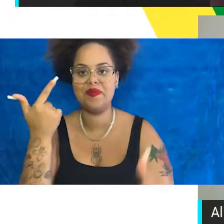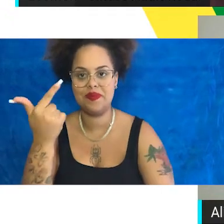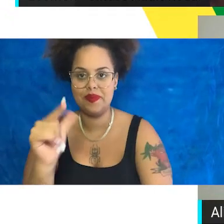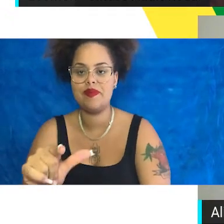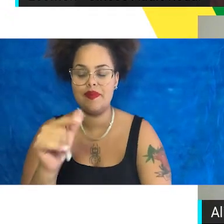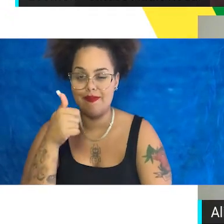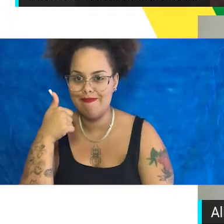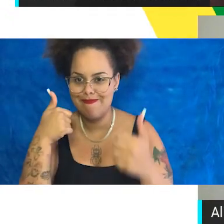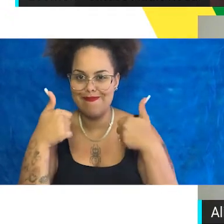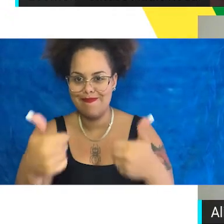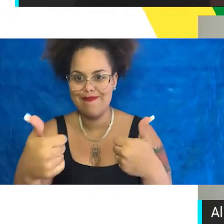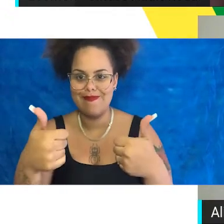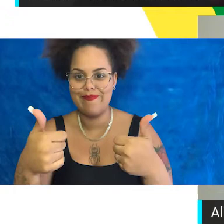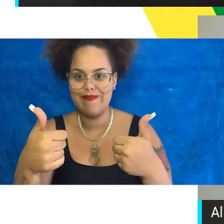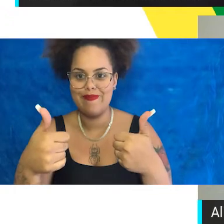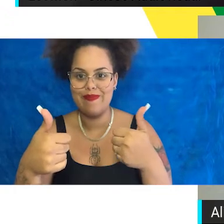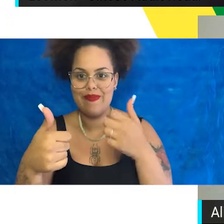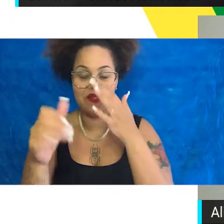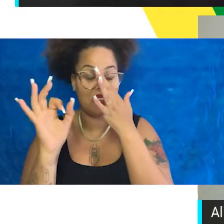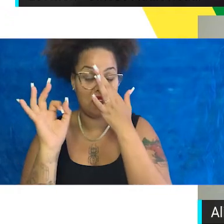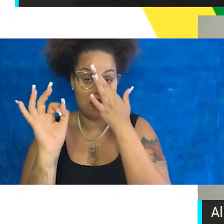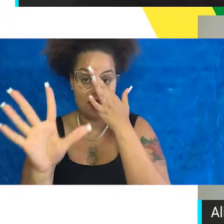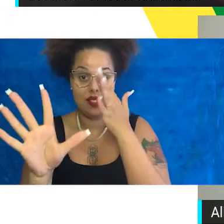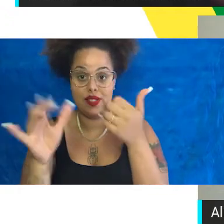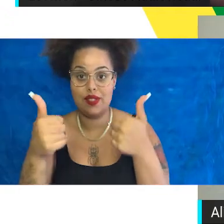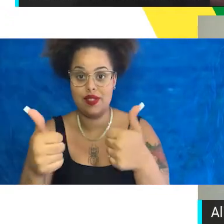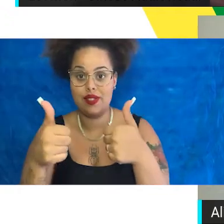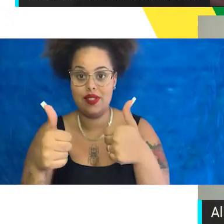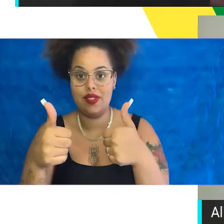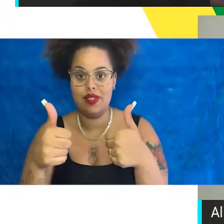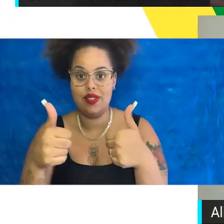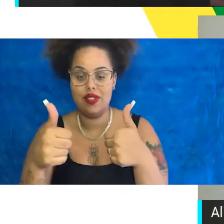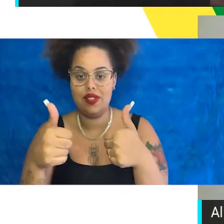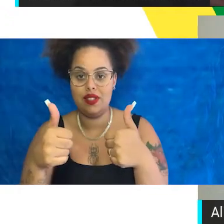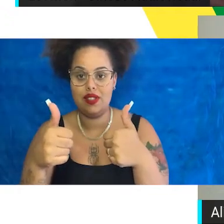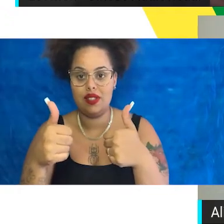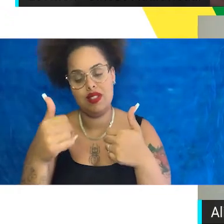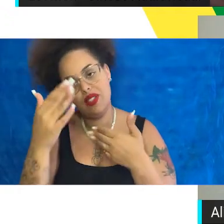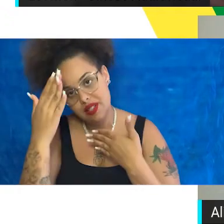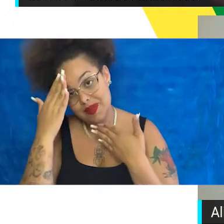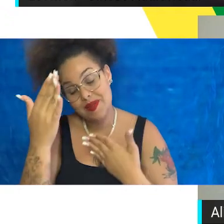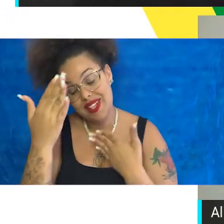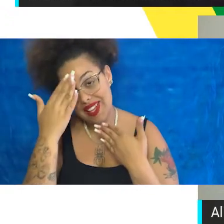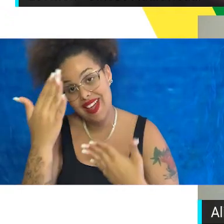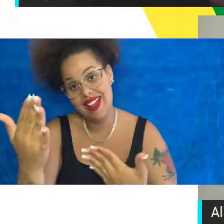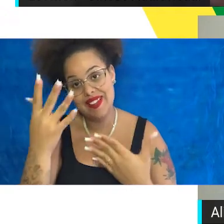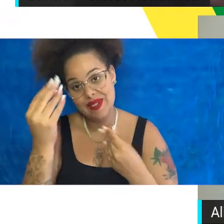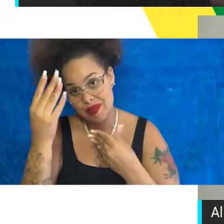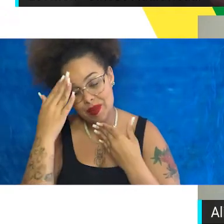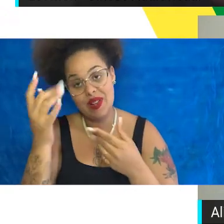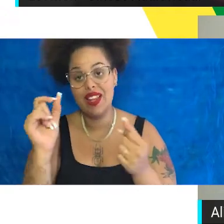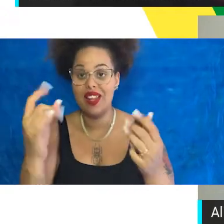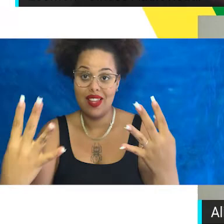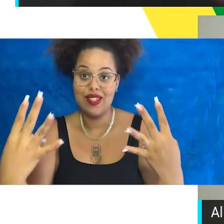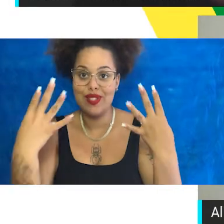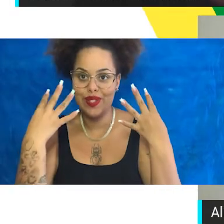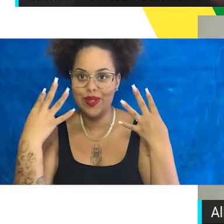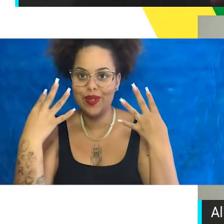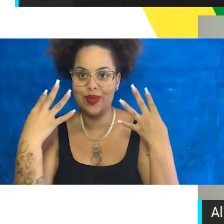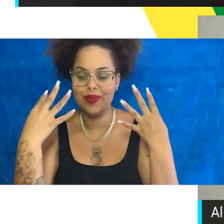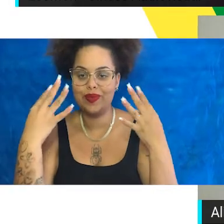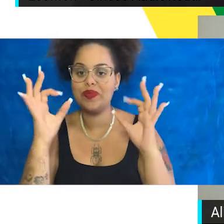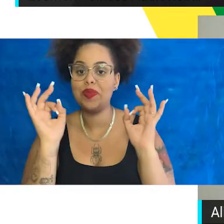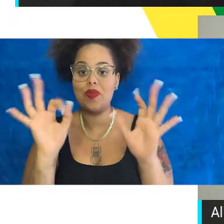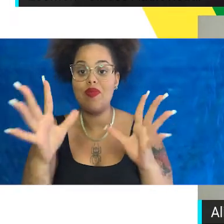mais, beleza? É isso. Muito obrigada, gente, muito obrigada quem assistiu. E